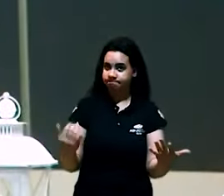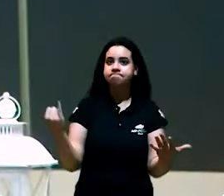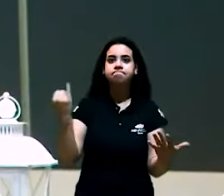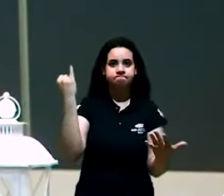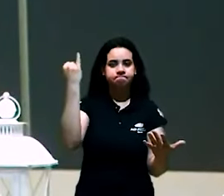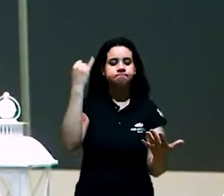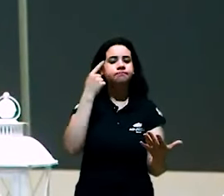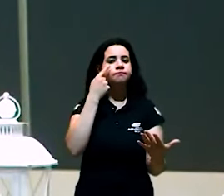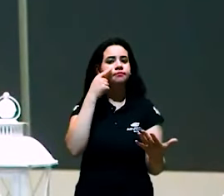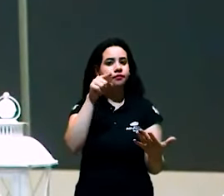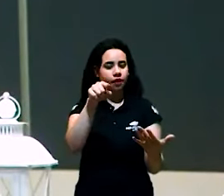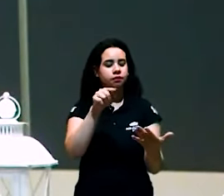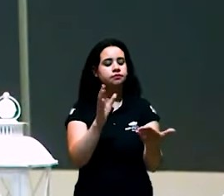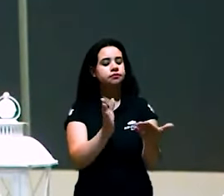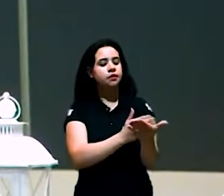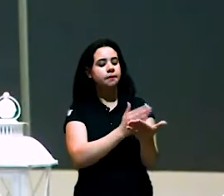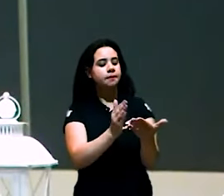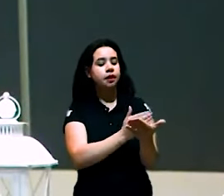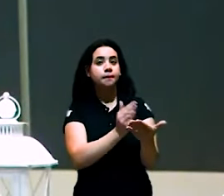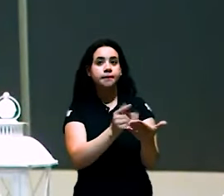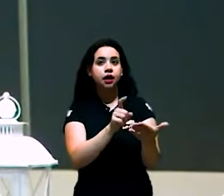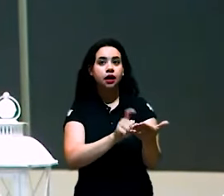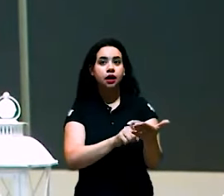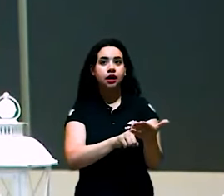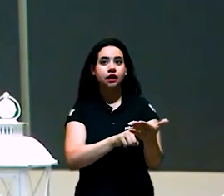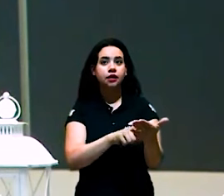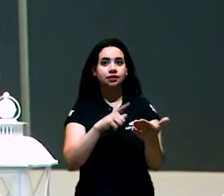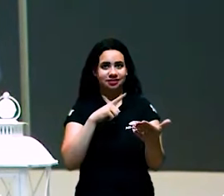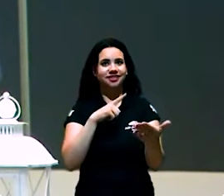que diz o que aconteceu em Azusa